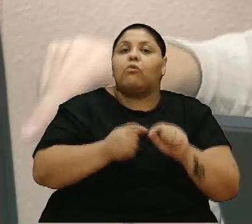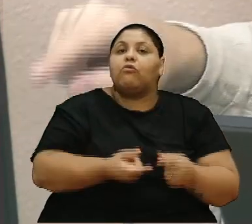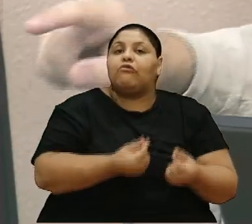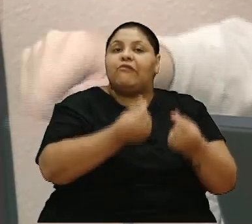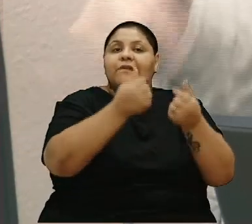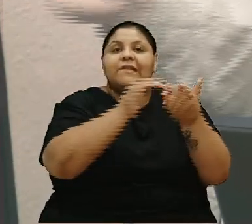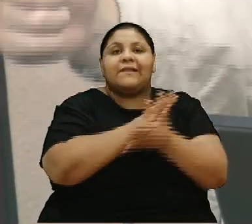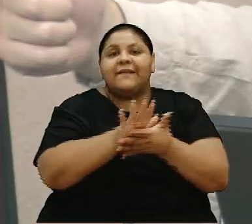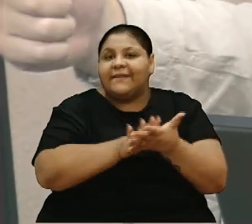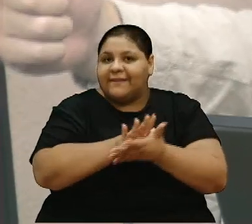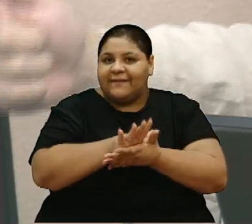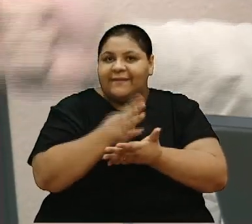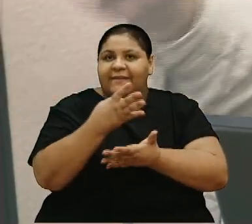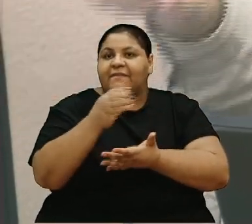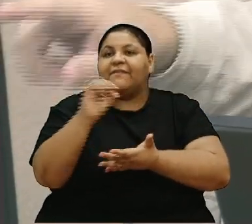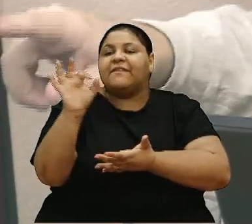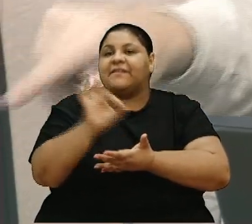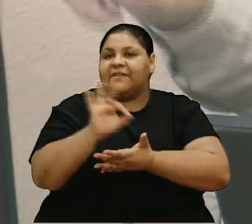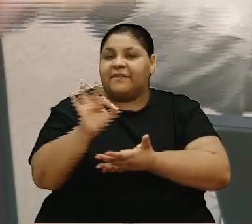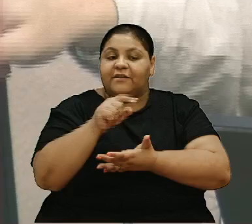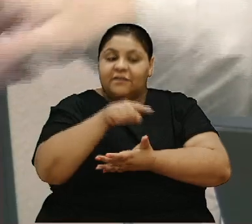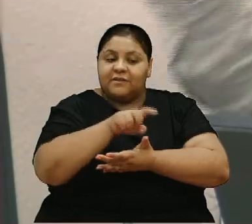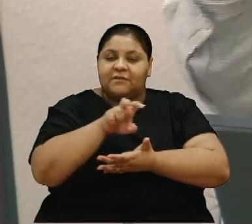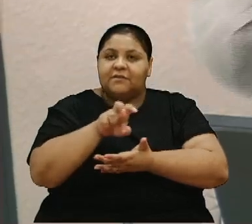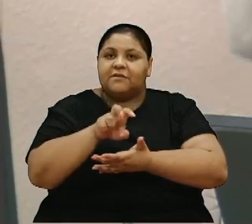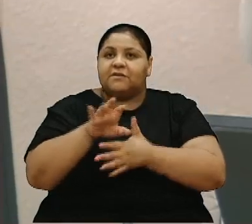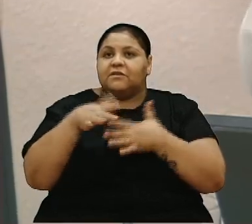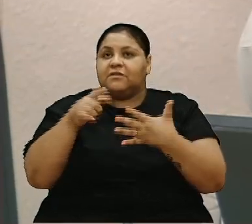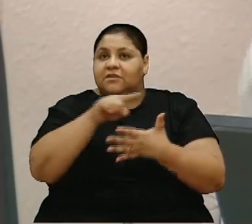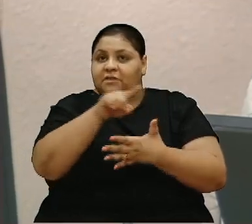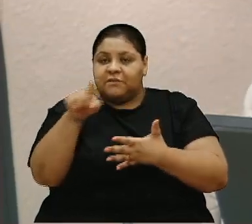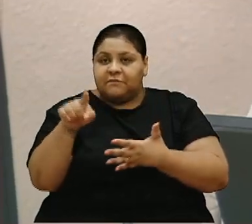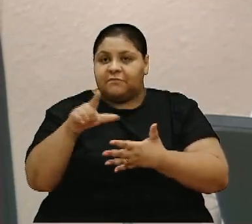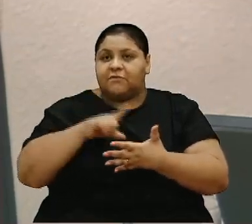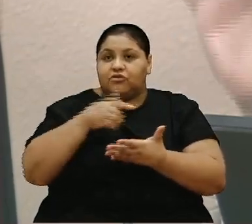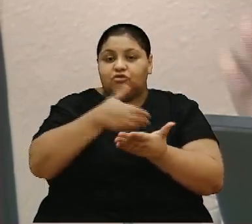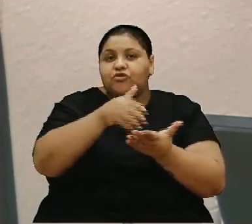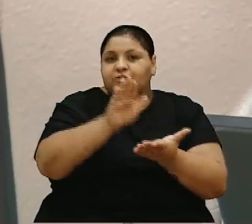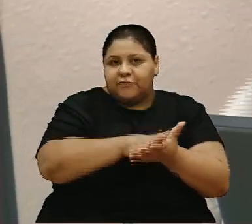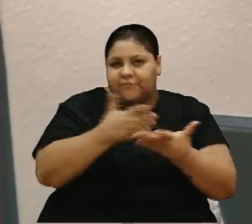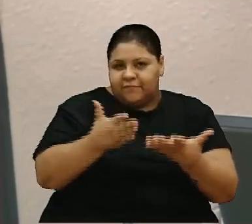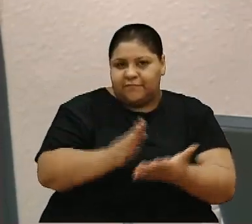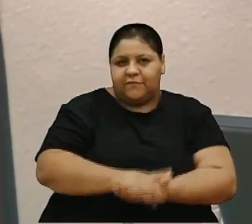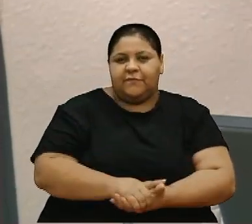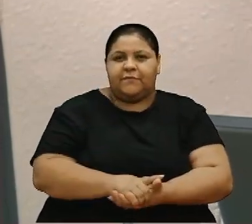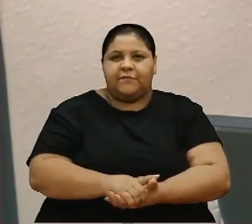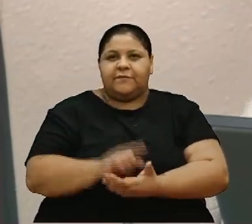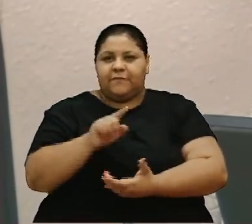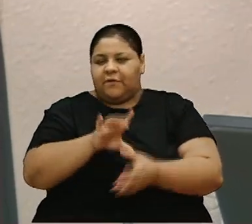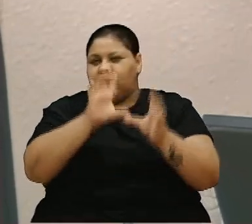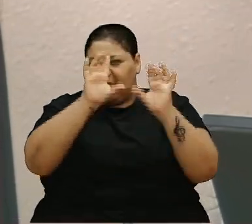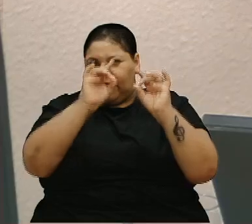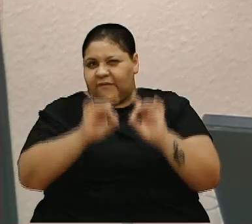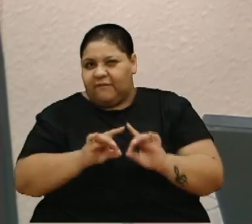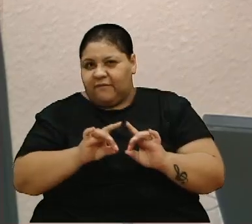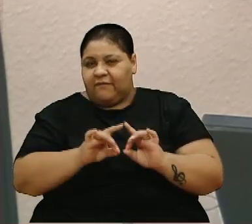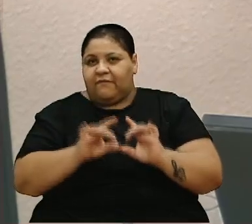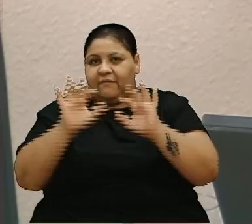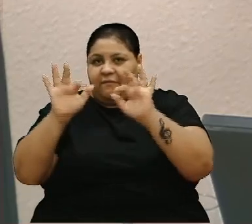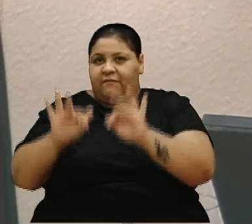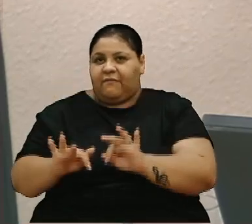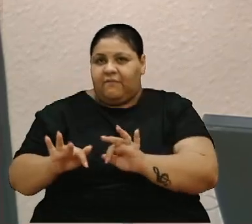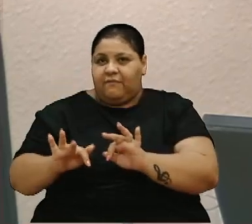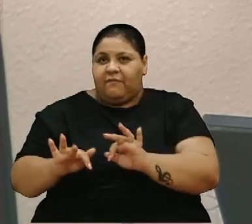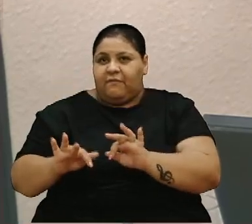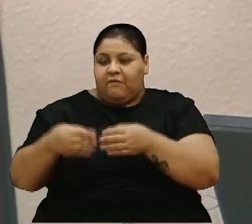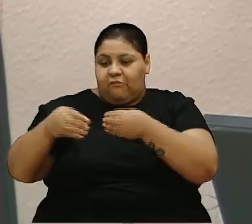Nada. Vai reter 40% de 5 mil caso o senhor seja demitido. Então, essa é a questão específica. É para combater a venda da folha de